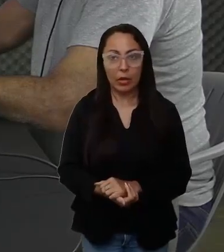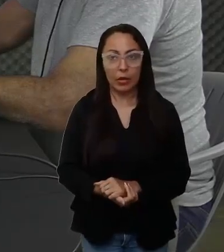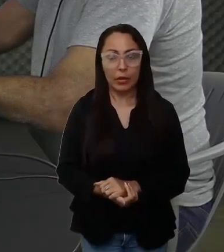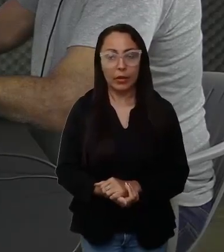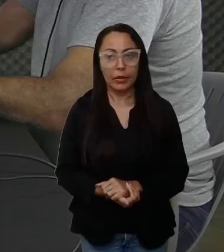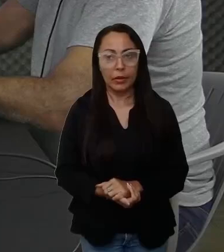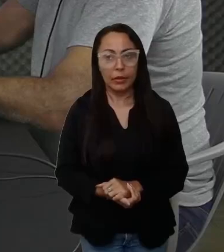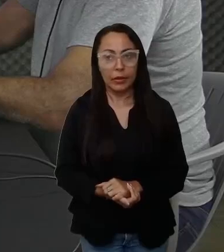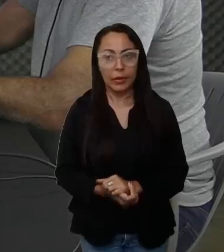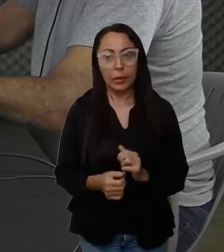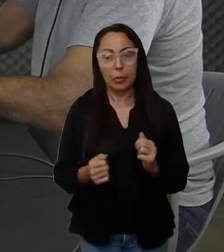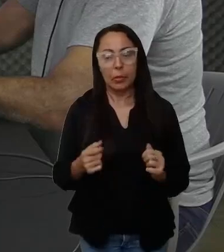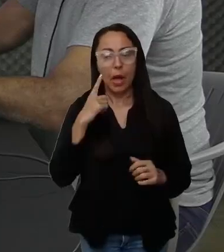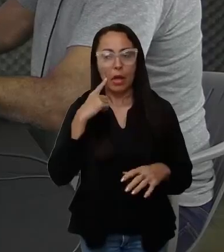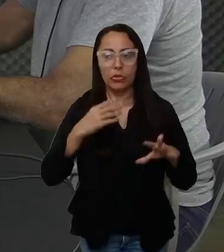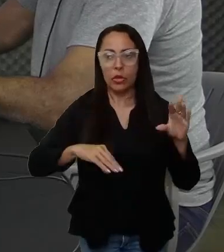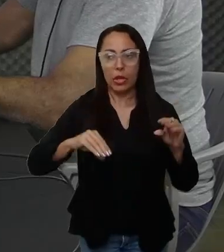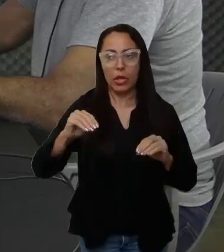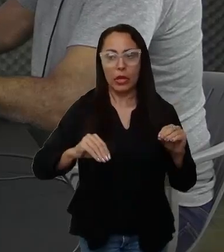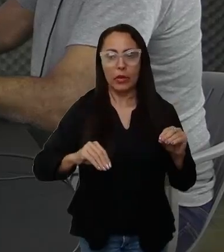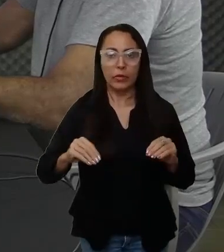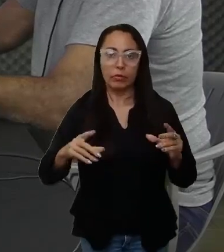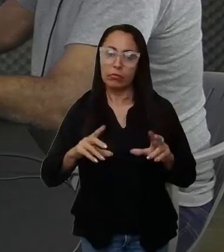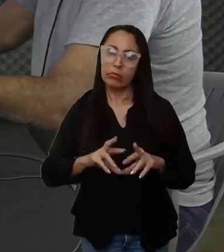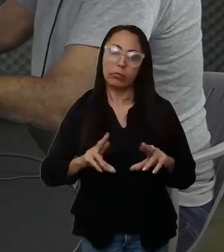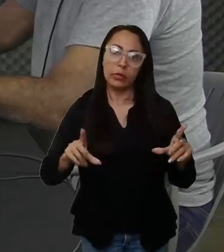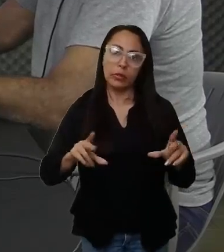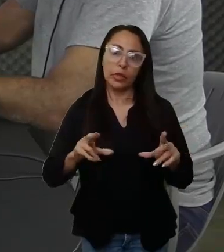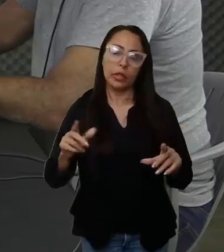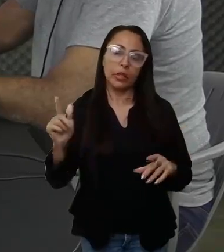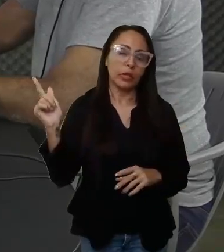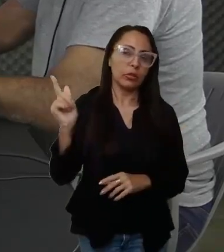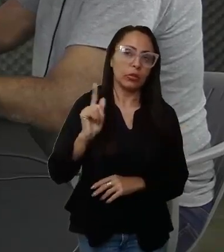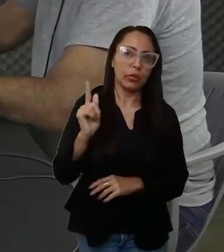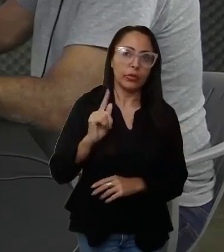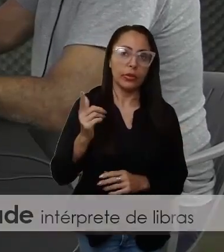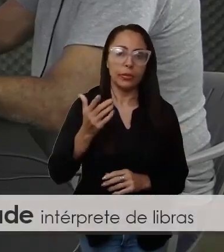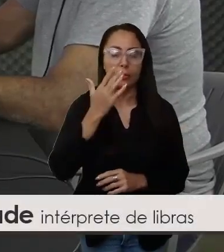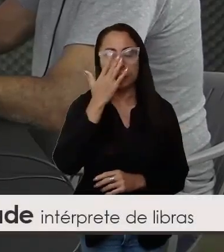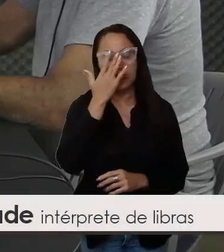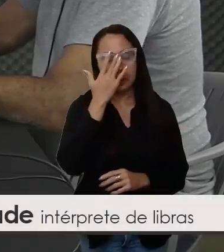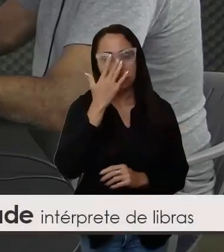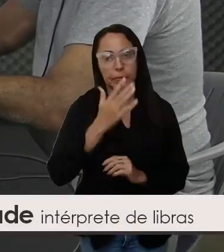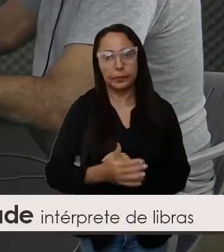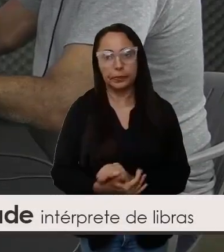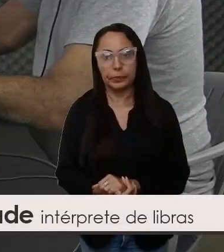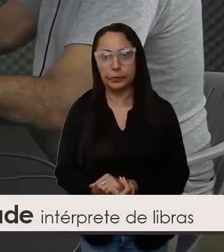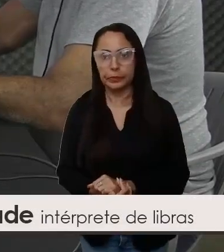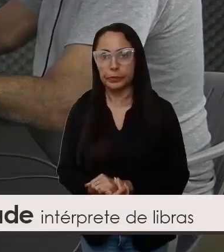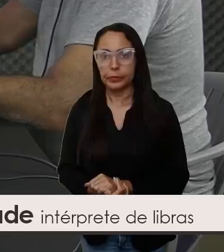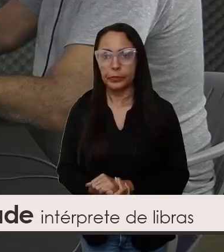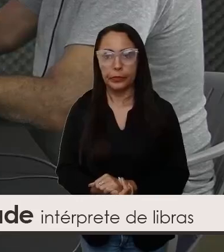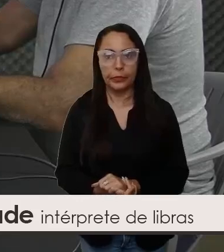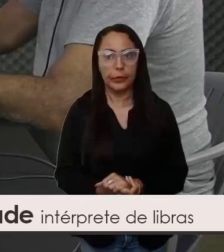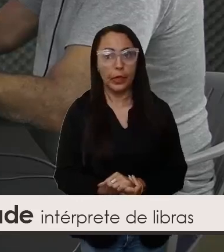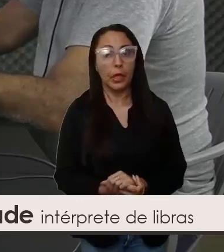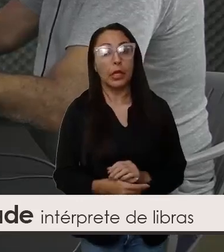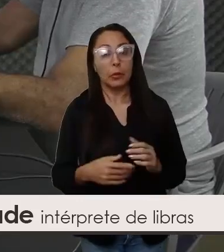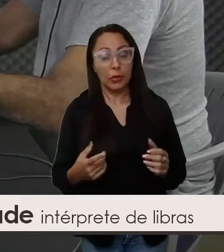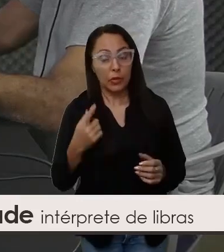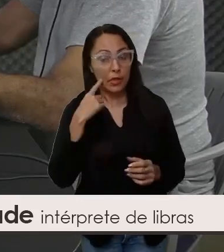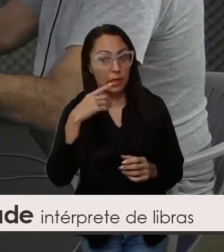em mais leves, mas são diferentes. A geografia, tudo muda. Para você ver o quanto é importante.